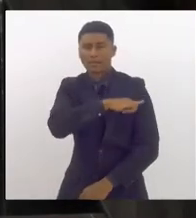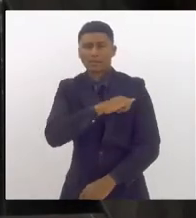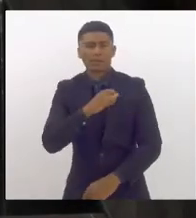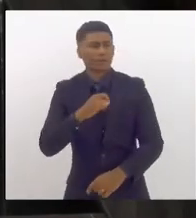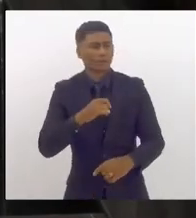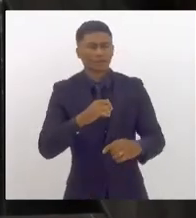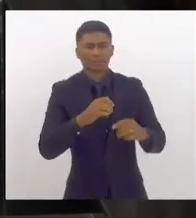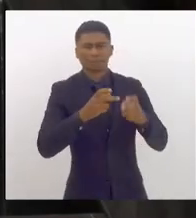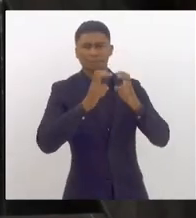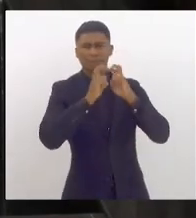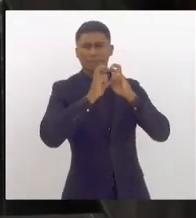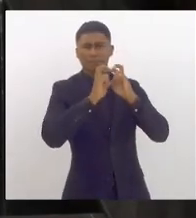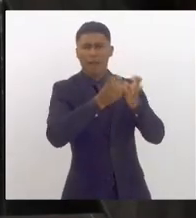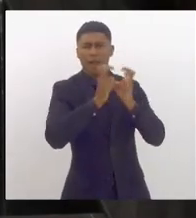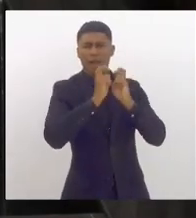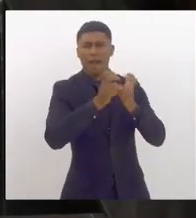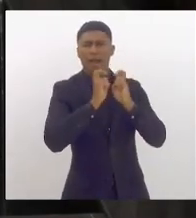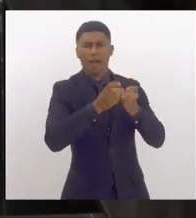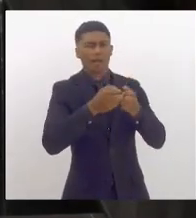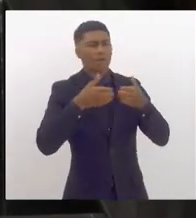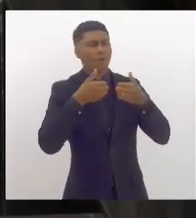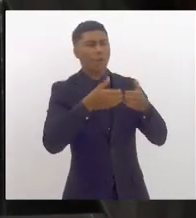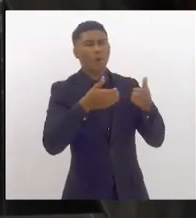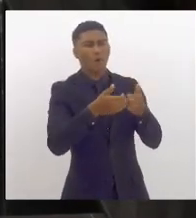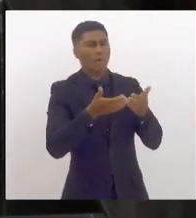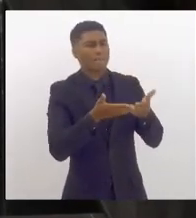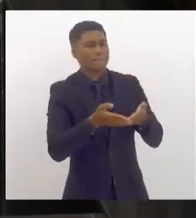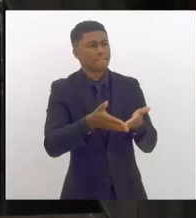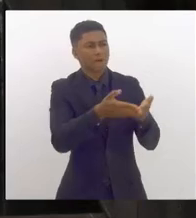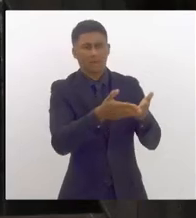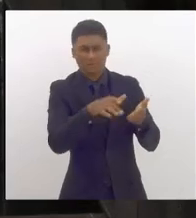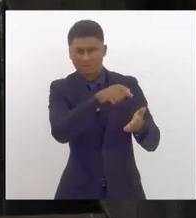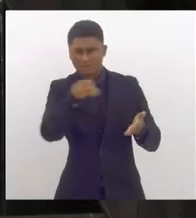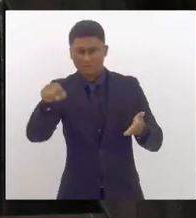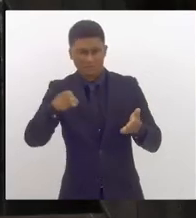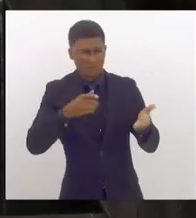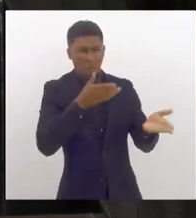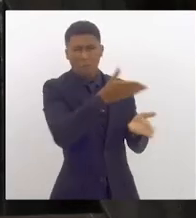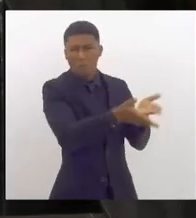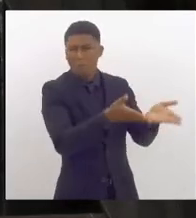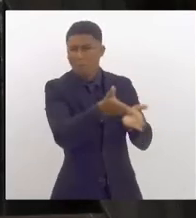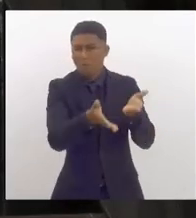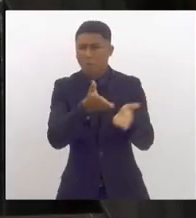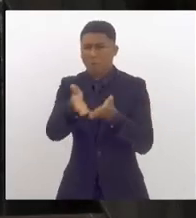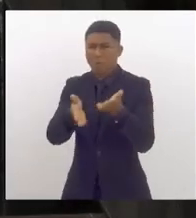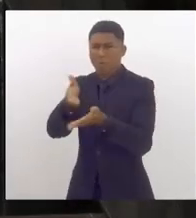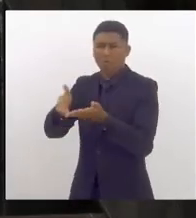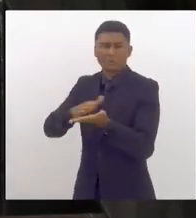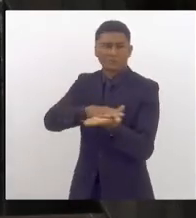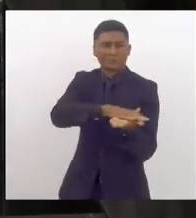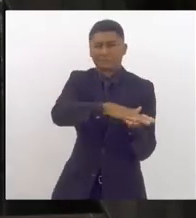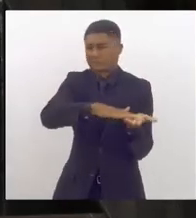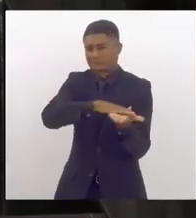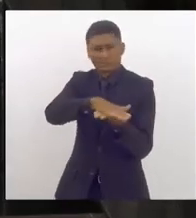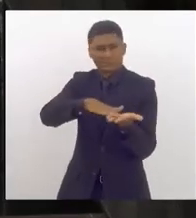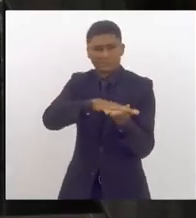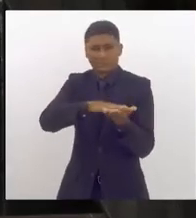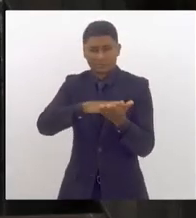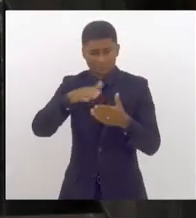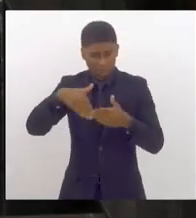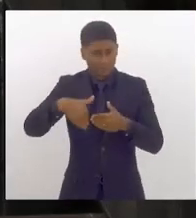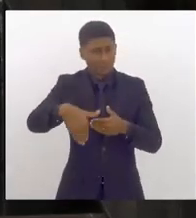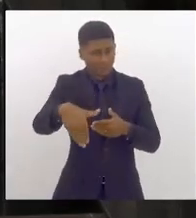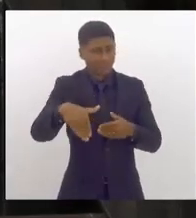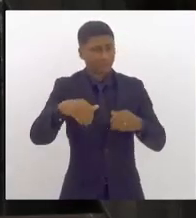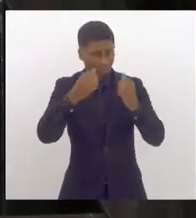transporte e Podemos pagar um preço muito caro por isso registros